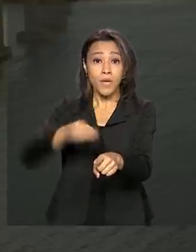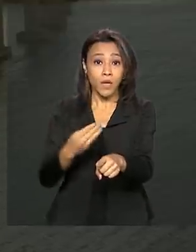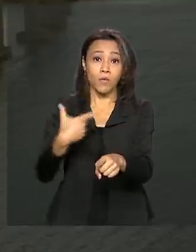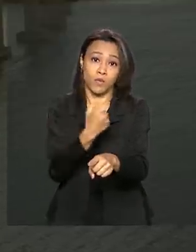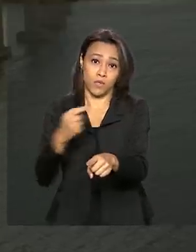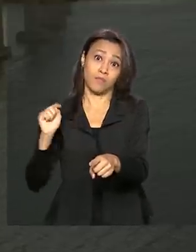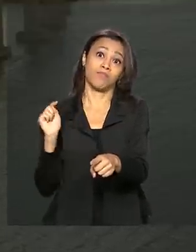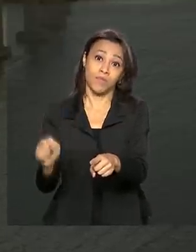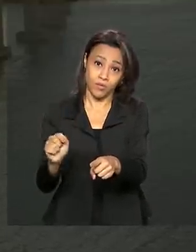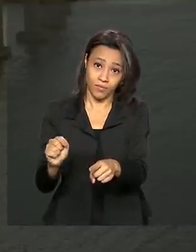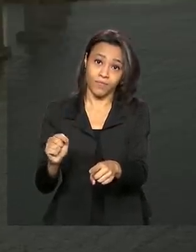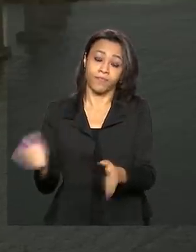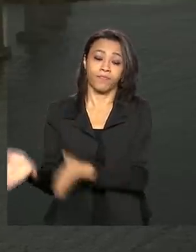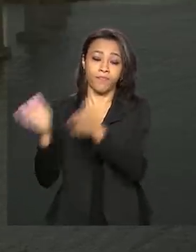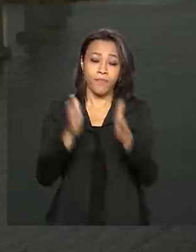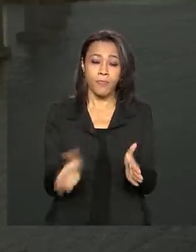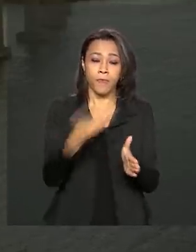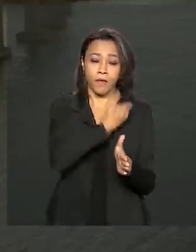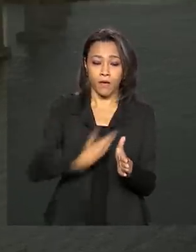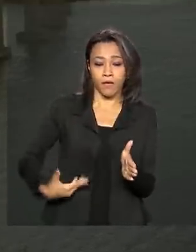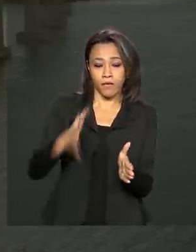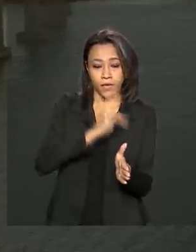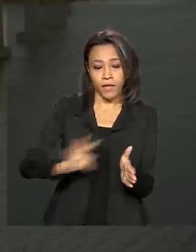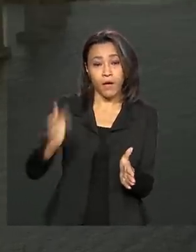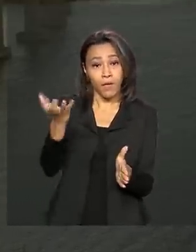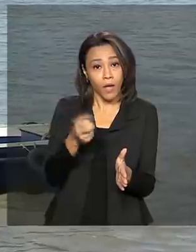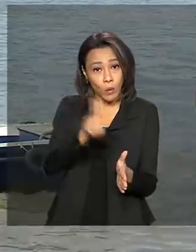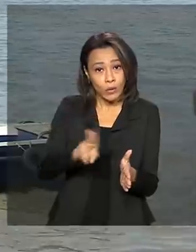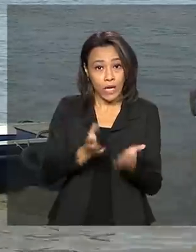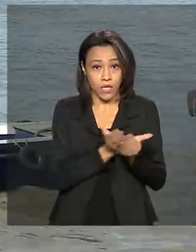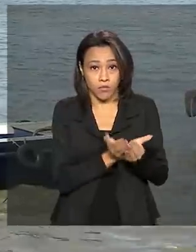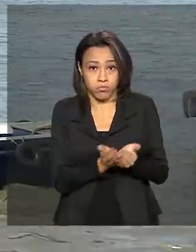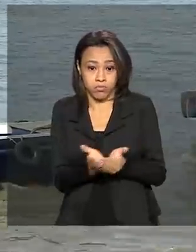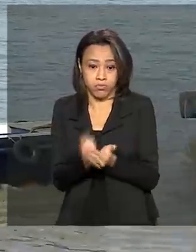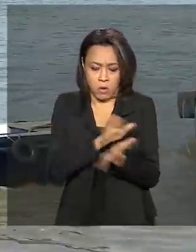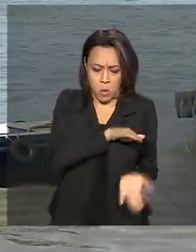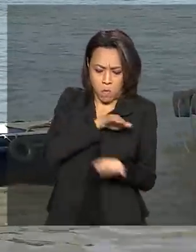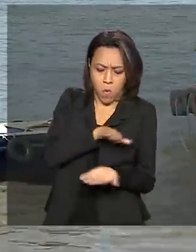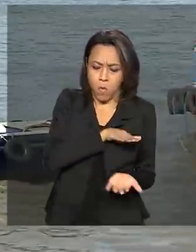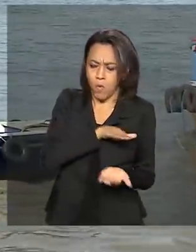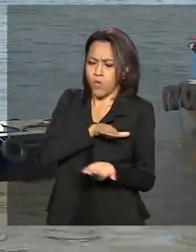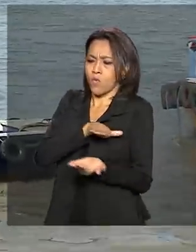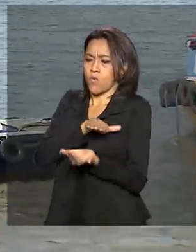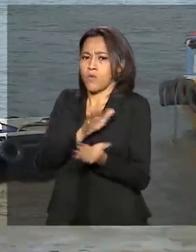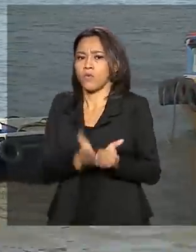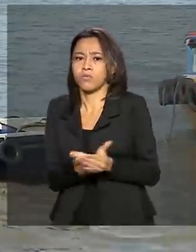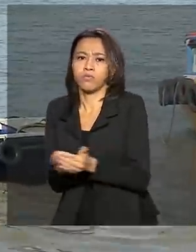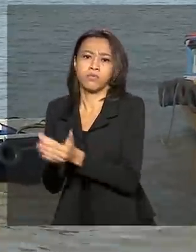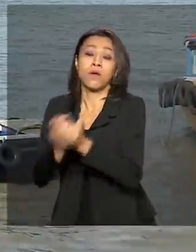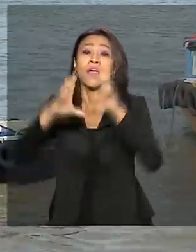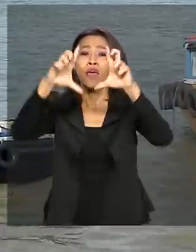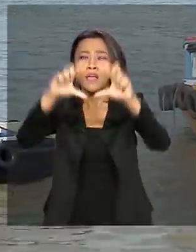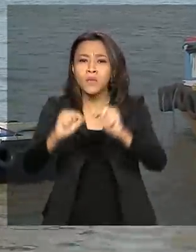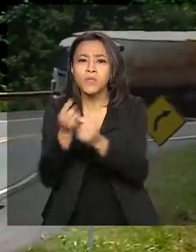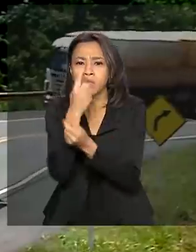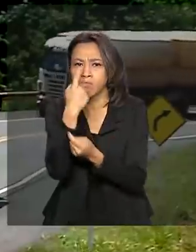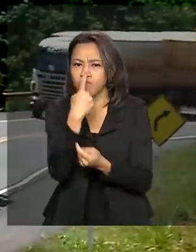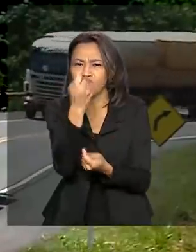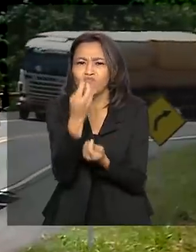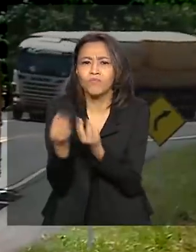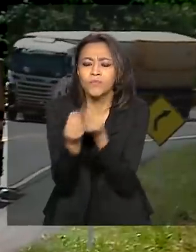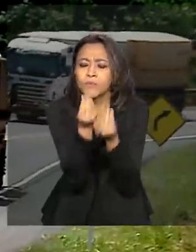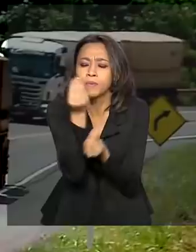O governo federal destaca que a utilização da cabotagem ajuda a reduzir a emissão de gases na atmosfera, já que o